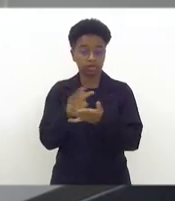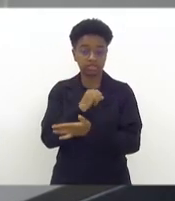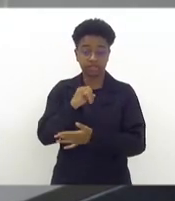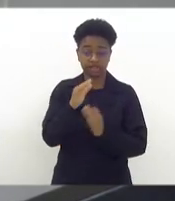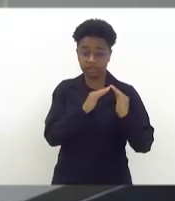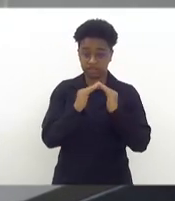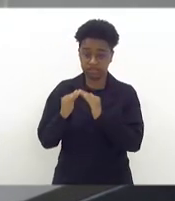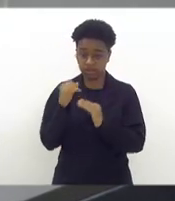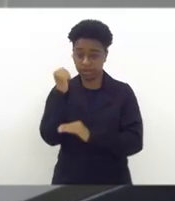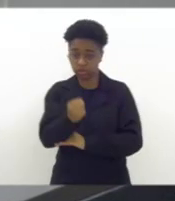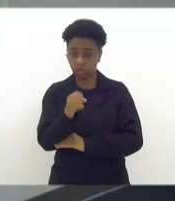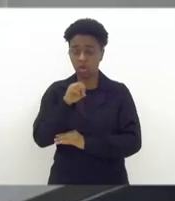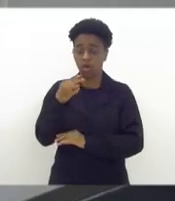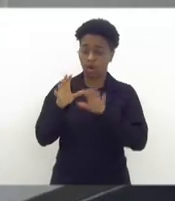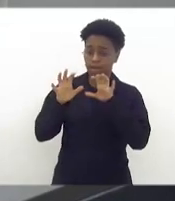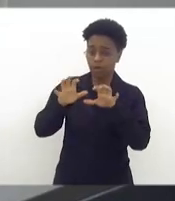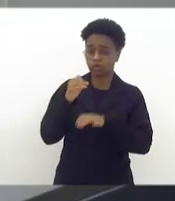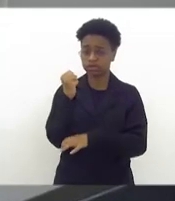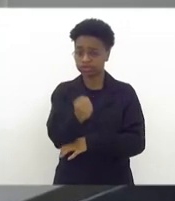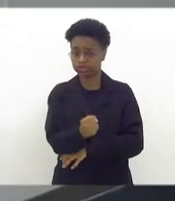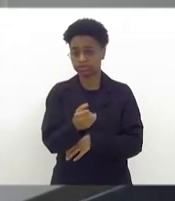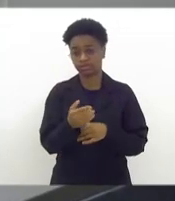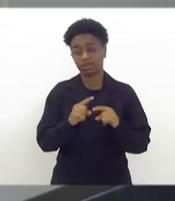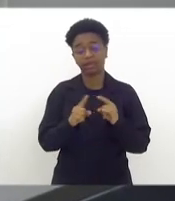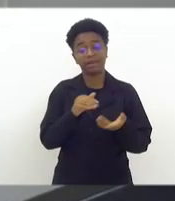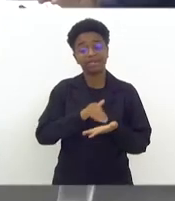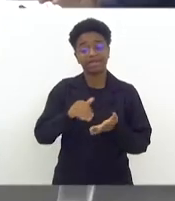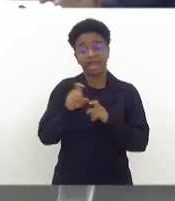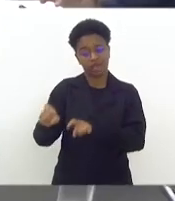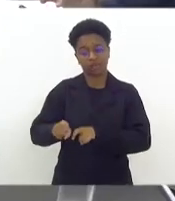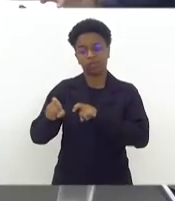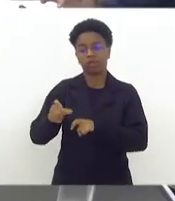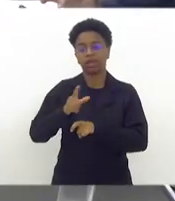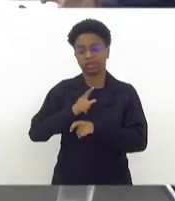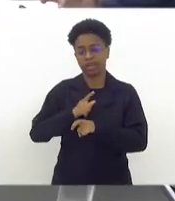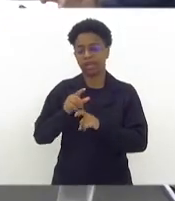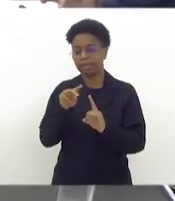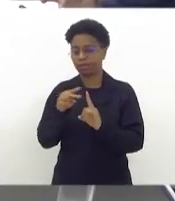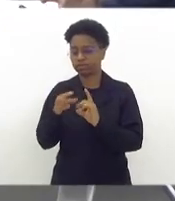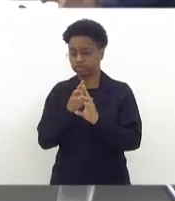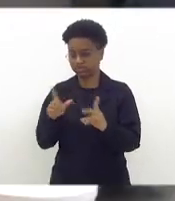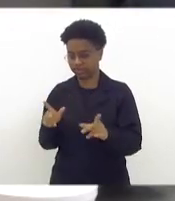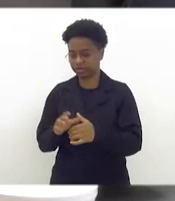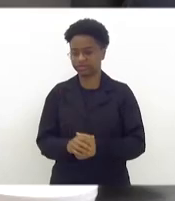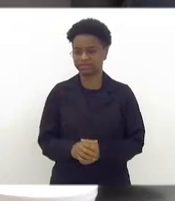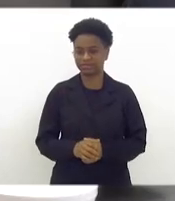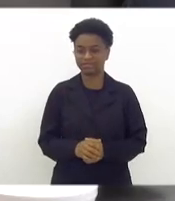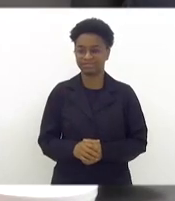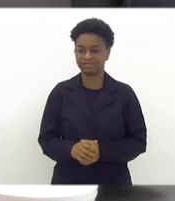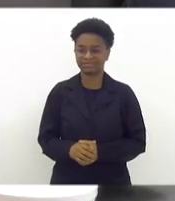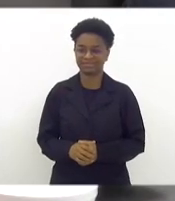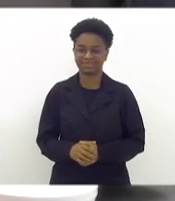vizinho fazendeiro do lado que o atacou. Mas aí a Secretaria de Agricultura tem um viés de acudir. Pode ser. O Chico e o